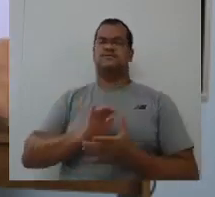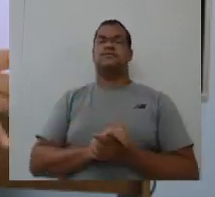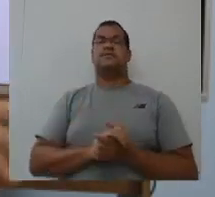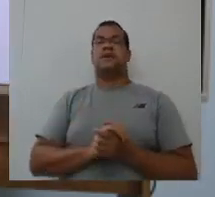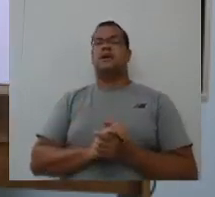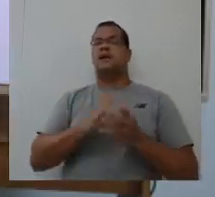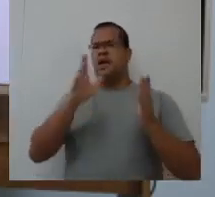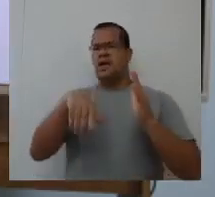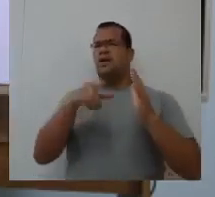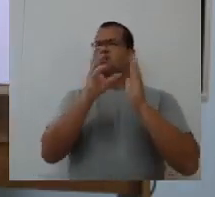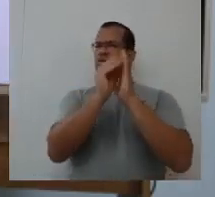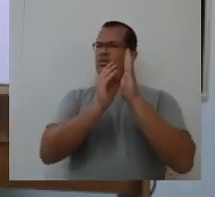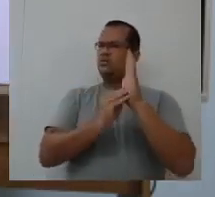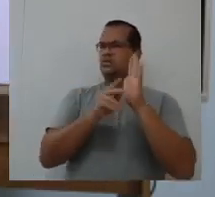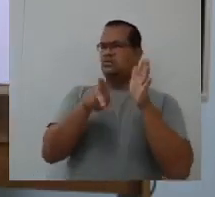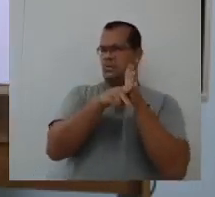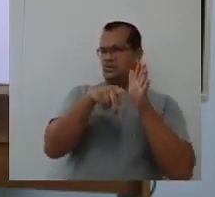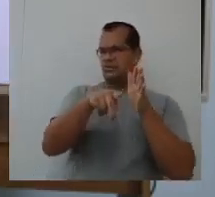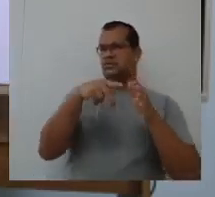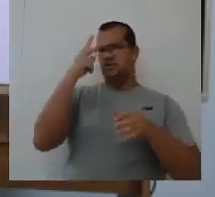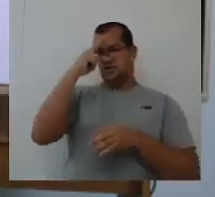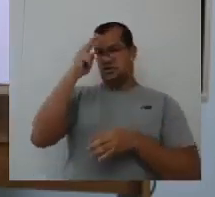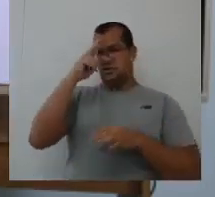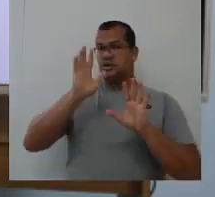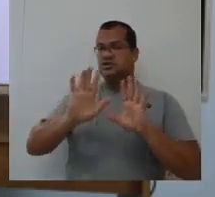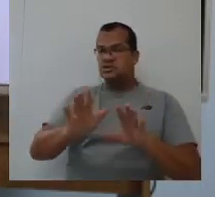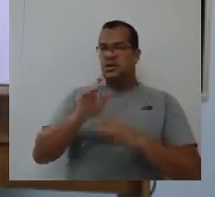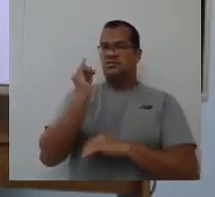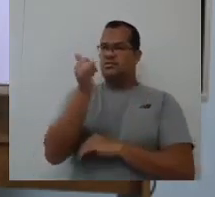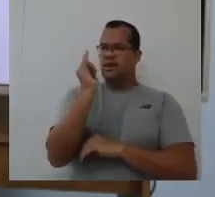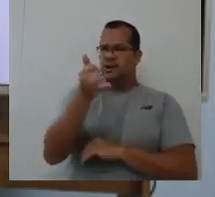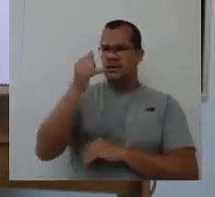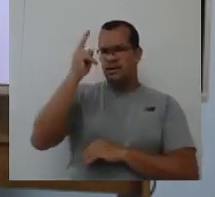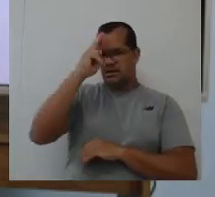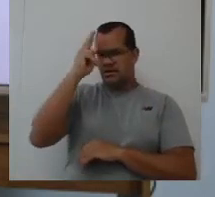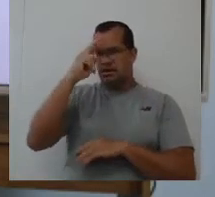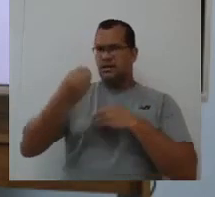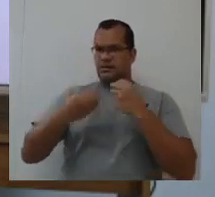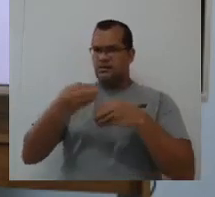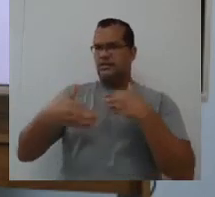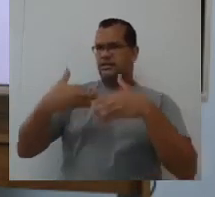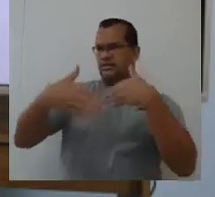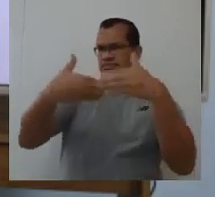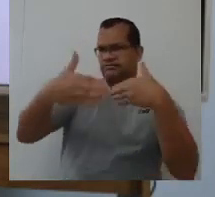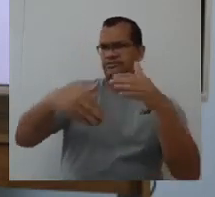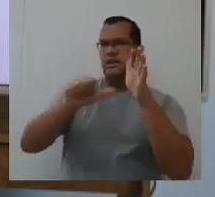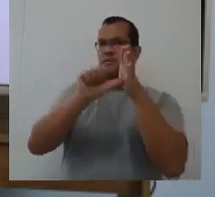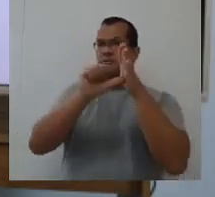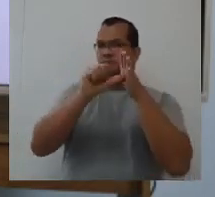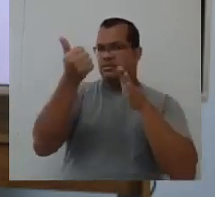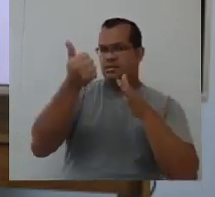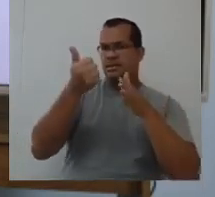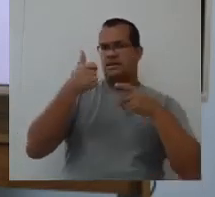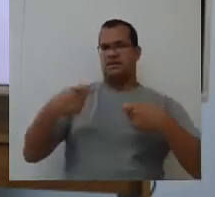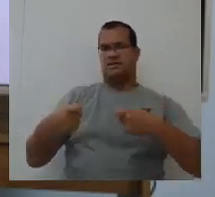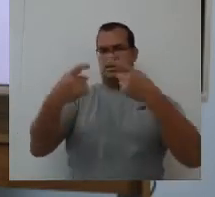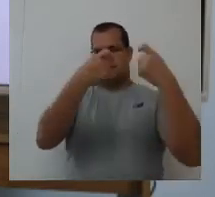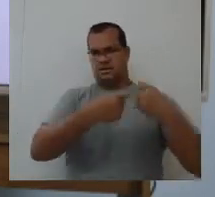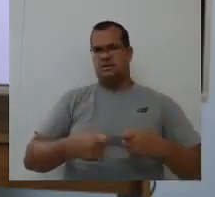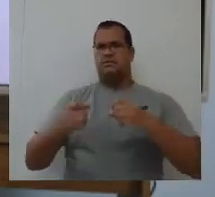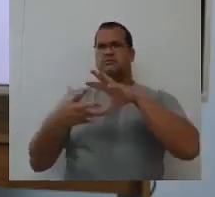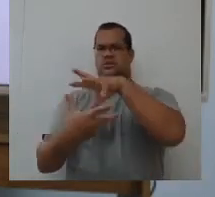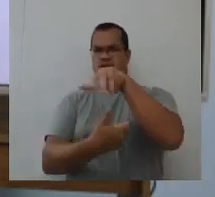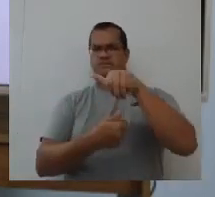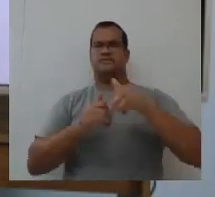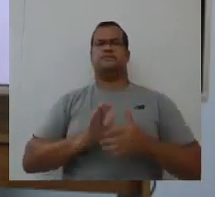um conteúdo de história específico, mas que a gente traz aqui como parte desse processo de desenvolvimento da Primeira Guerra Mundial, certo?